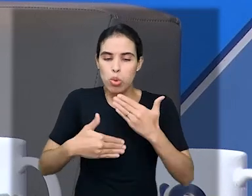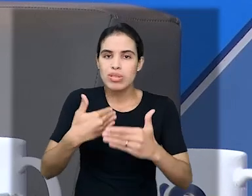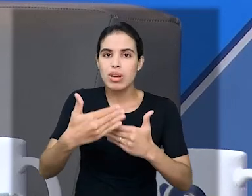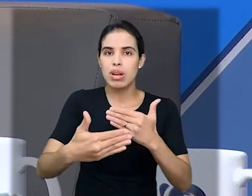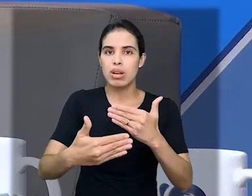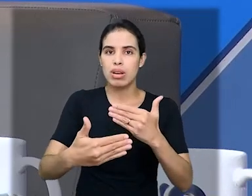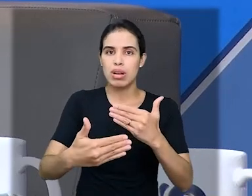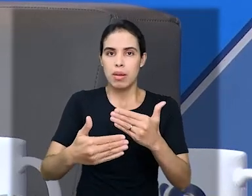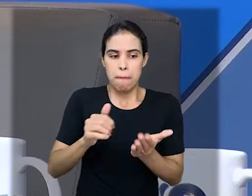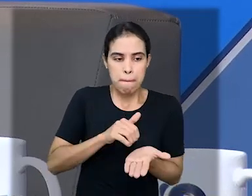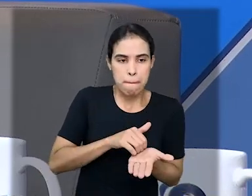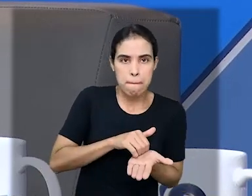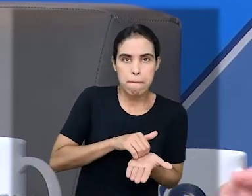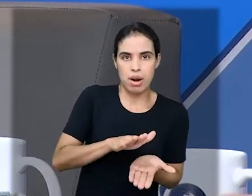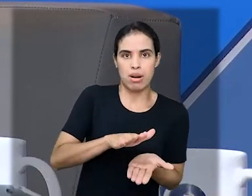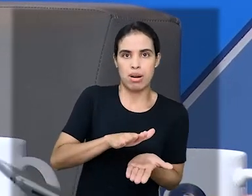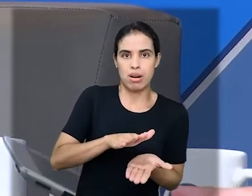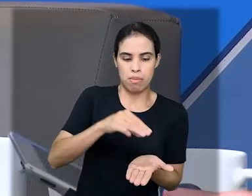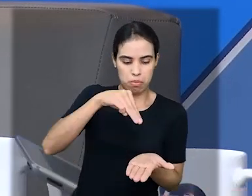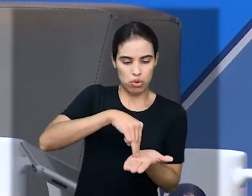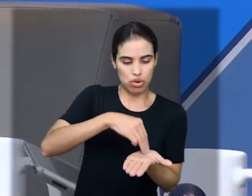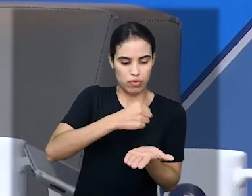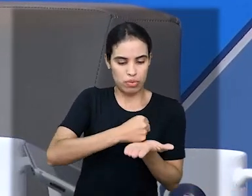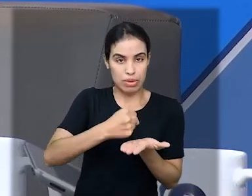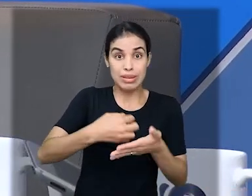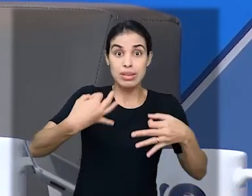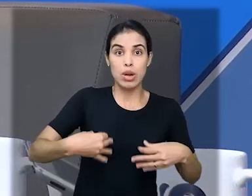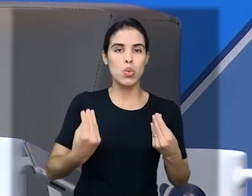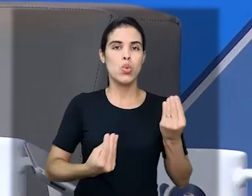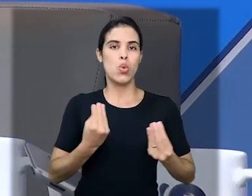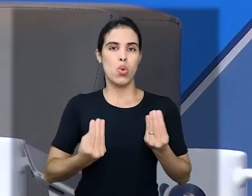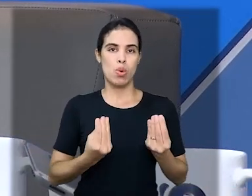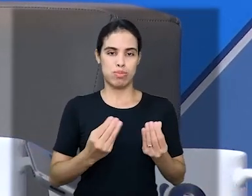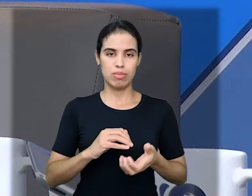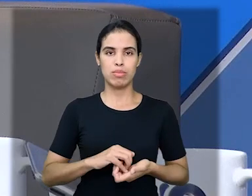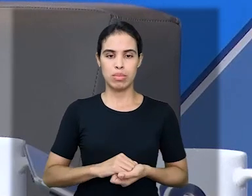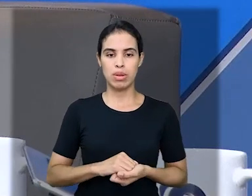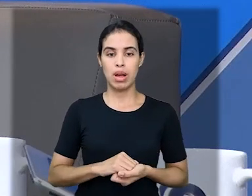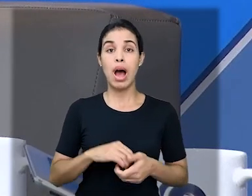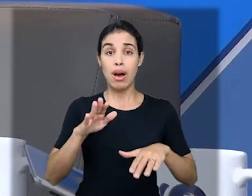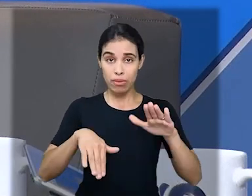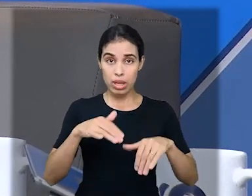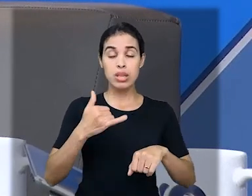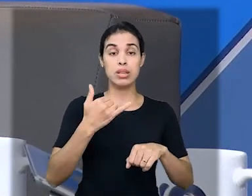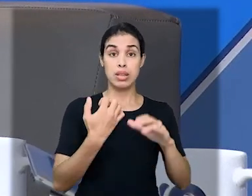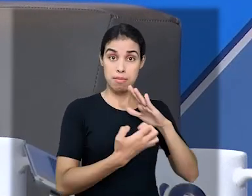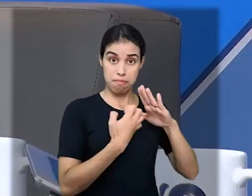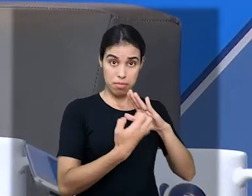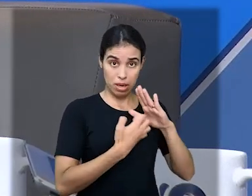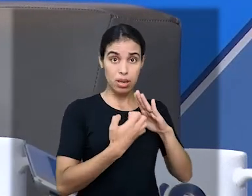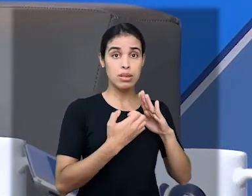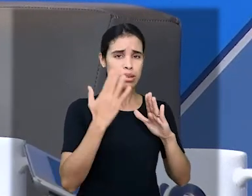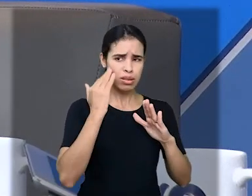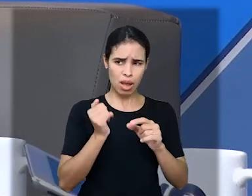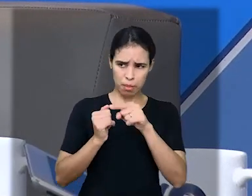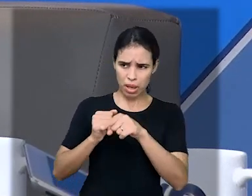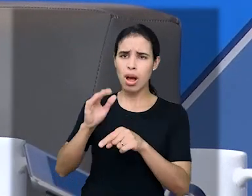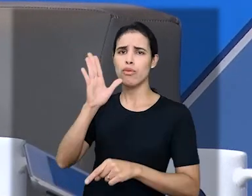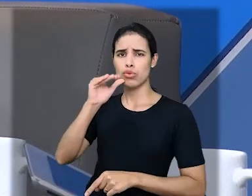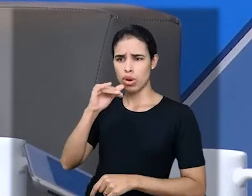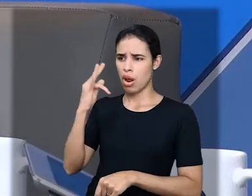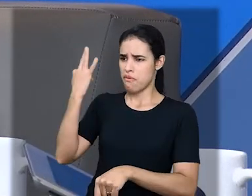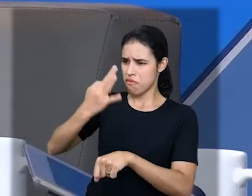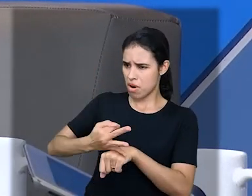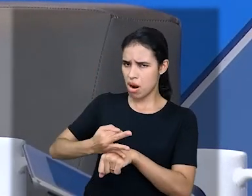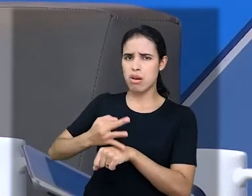procedimentos necessários para a aplicação da justa causa. Muitas vezes, o empregador sabe que aquele empregado que falta